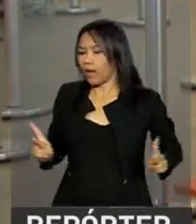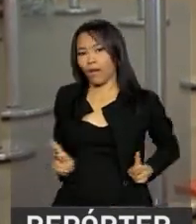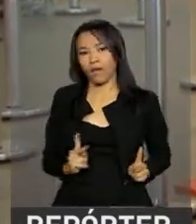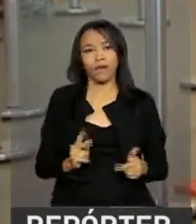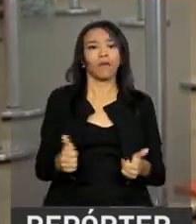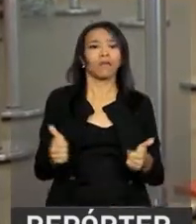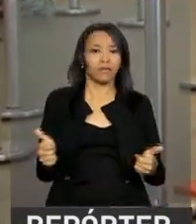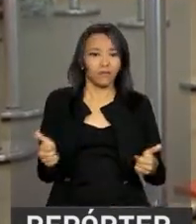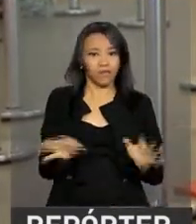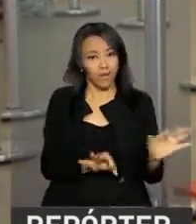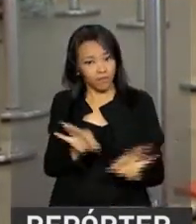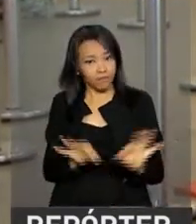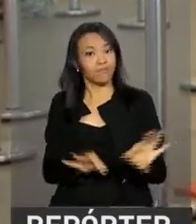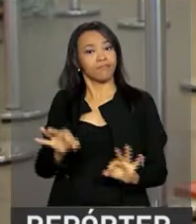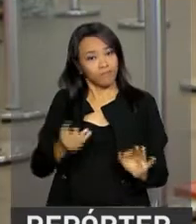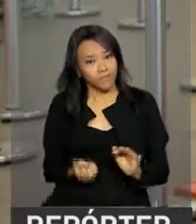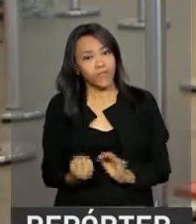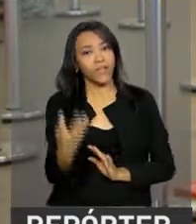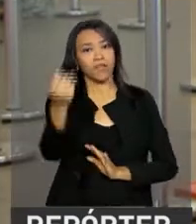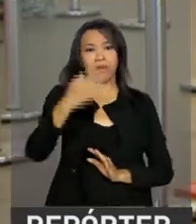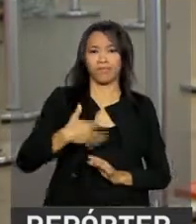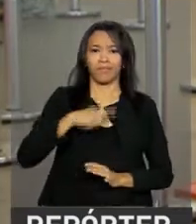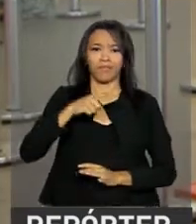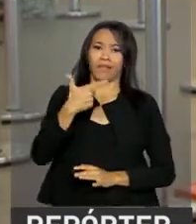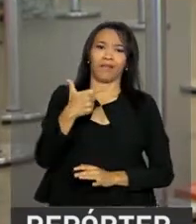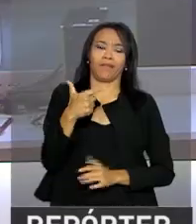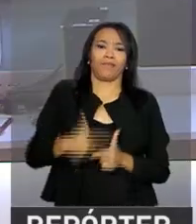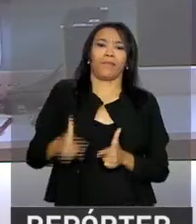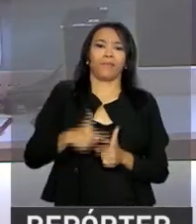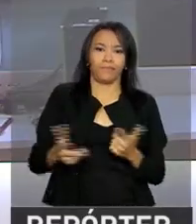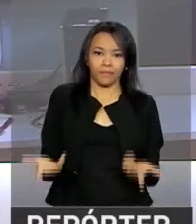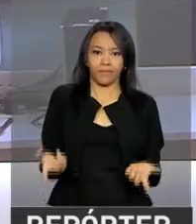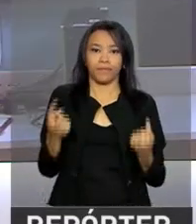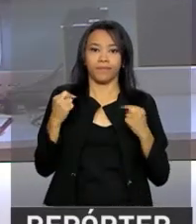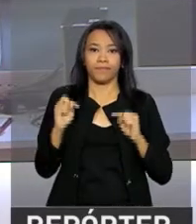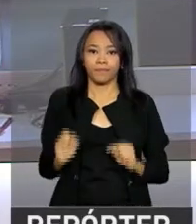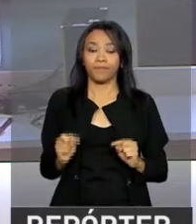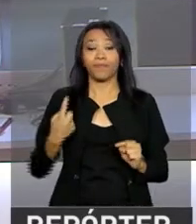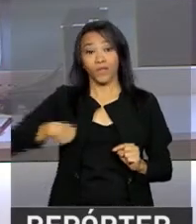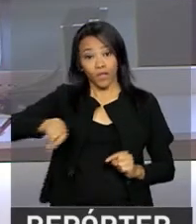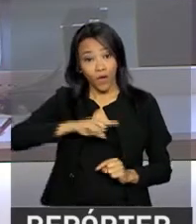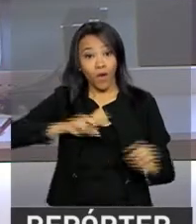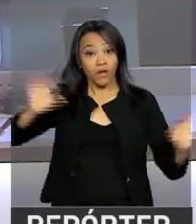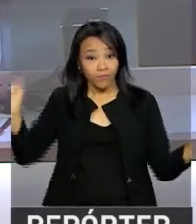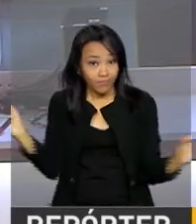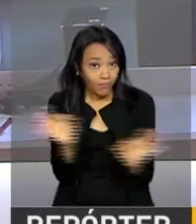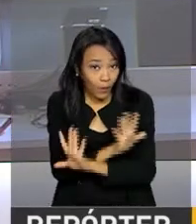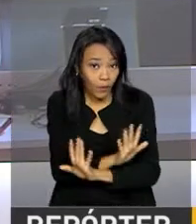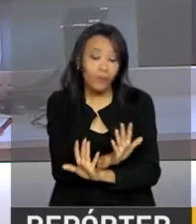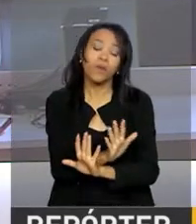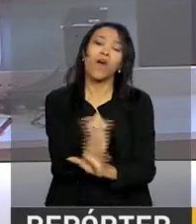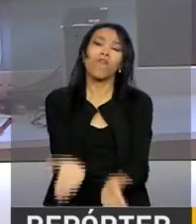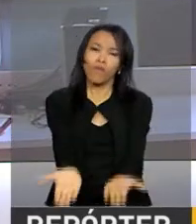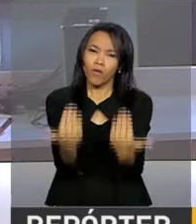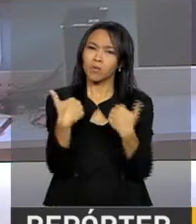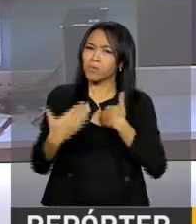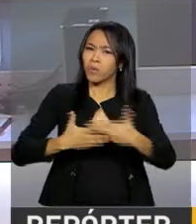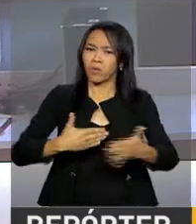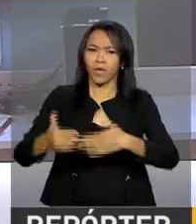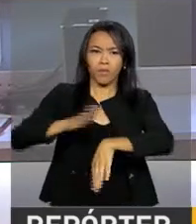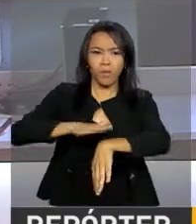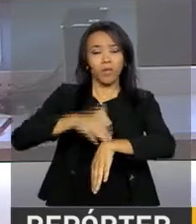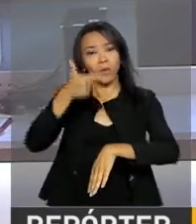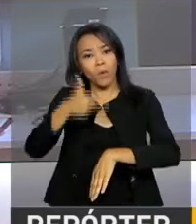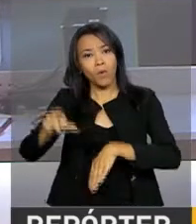ajustes mesmo pra não ter nenhum contratempo e nós ficamos por aqui podemos voltar a qualquer momento com outras